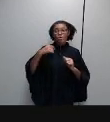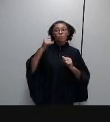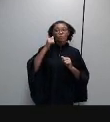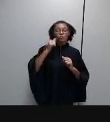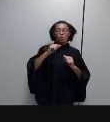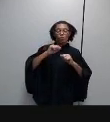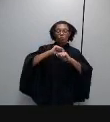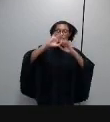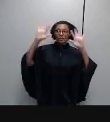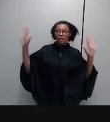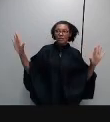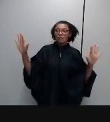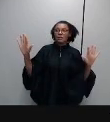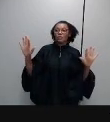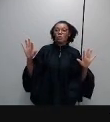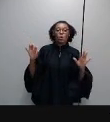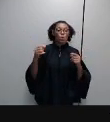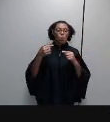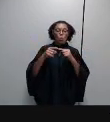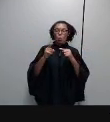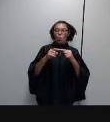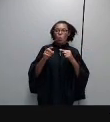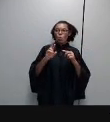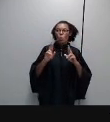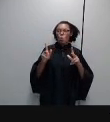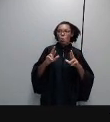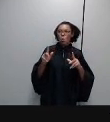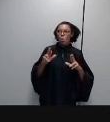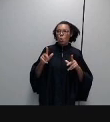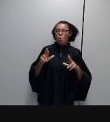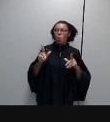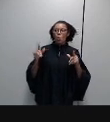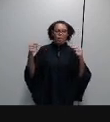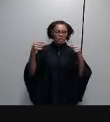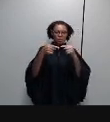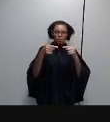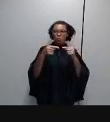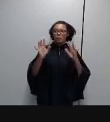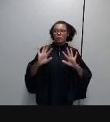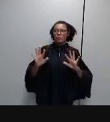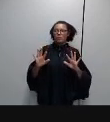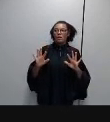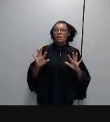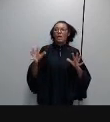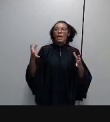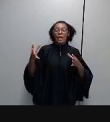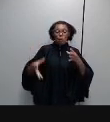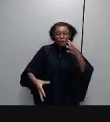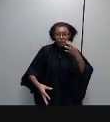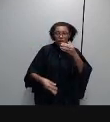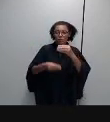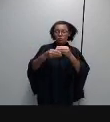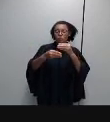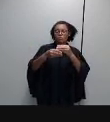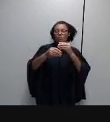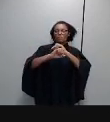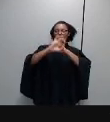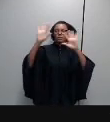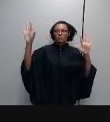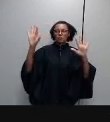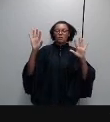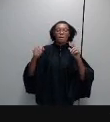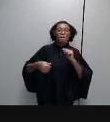não é o caso E aí a tomar esse é o primeiro